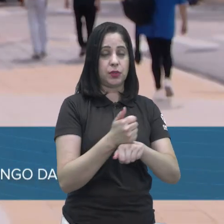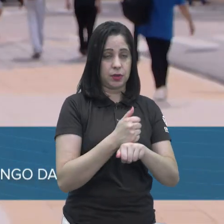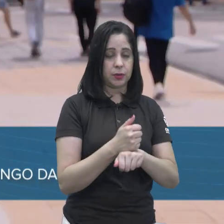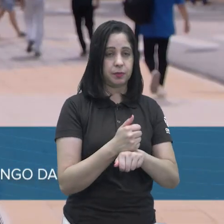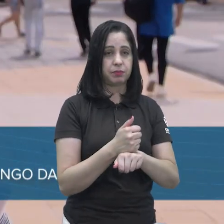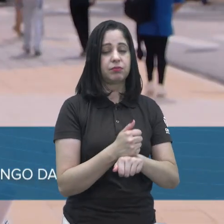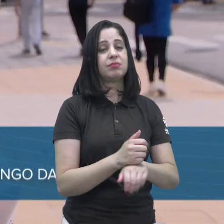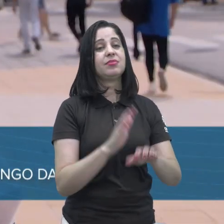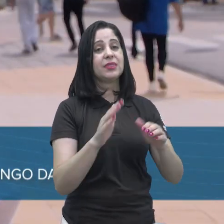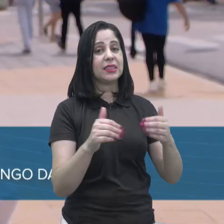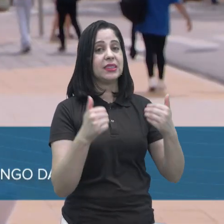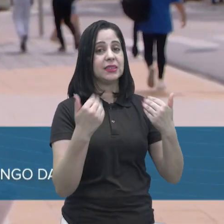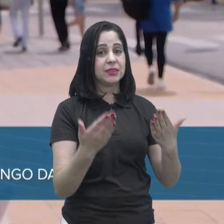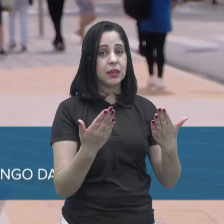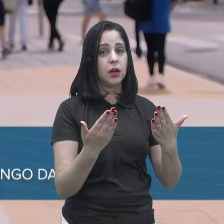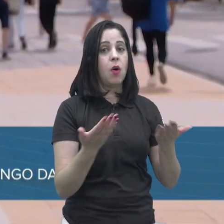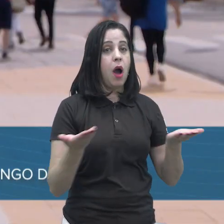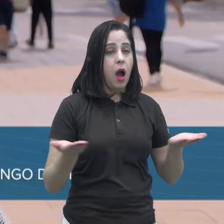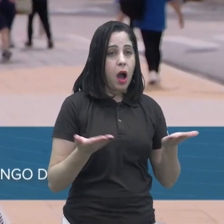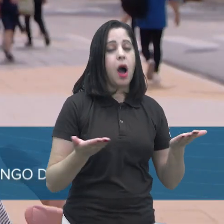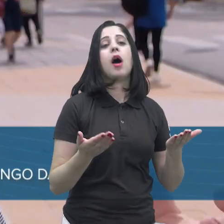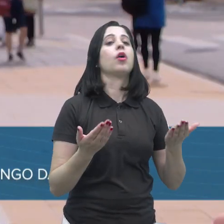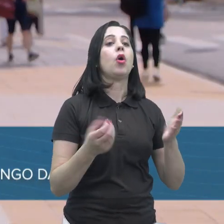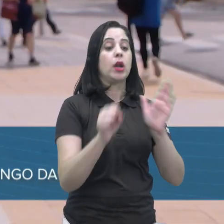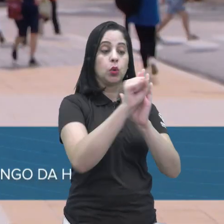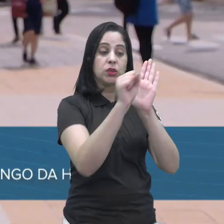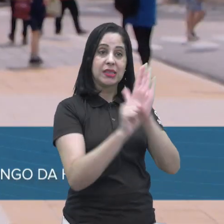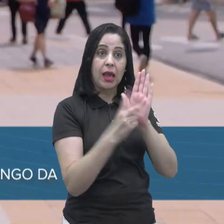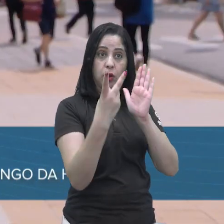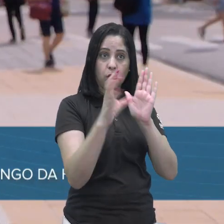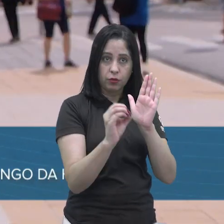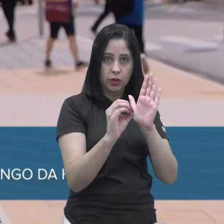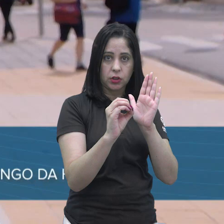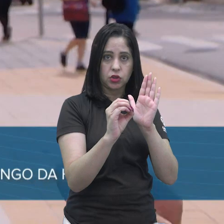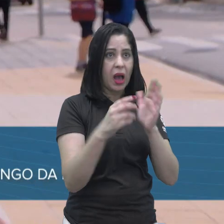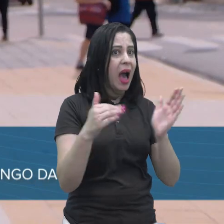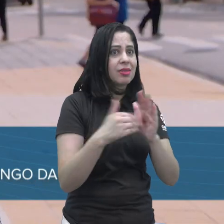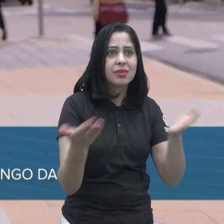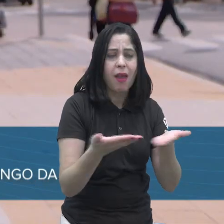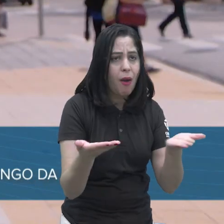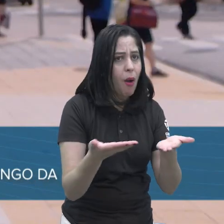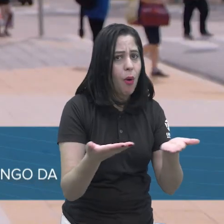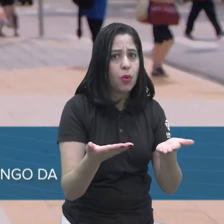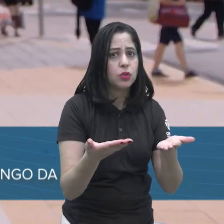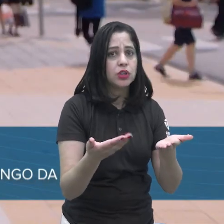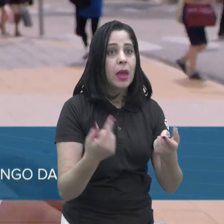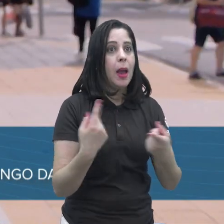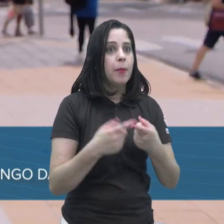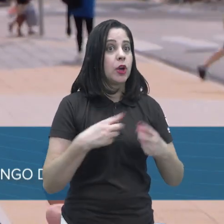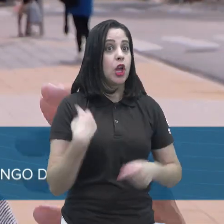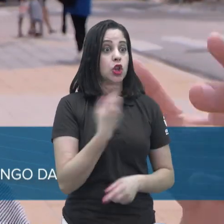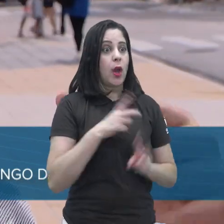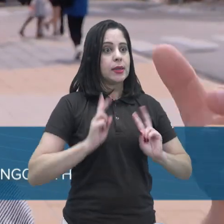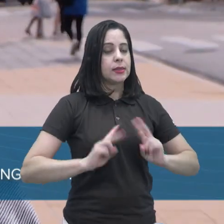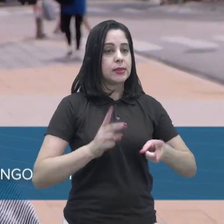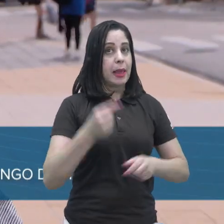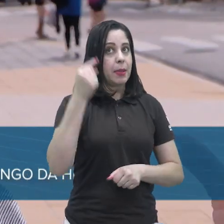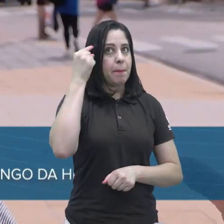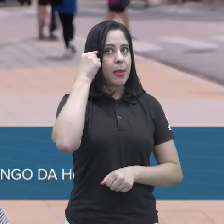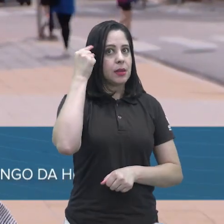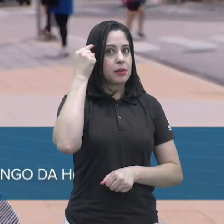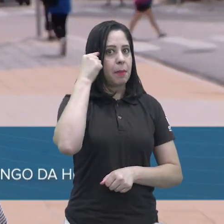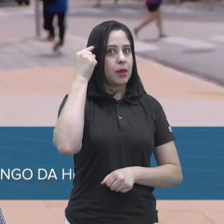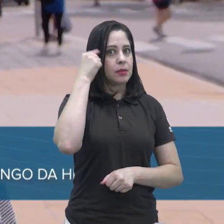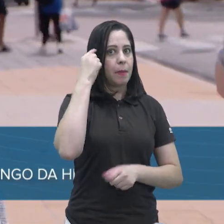você for olhar essa questão dessa indústria que existe no século XX muito forte, que a gente vive isso até hoje no Brasil, né? Fica esperando que essa